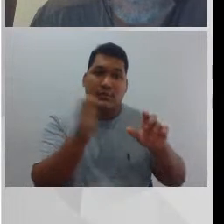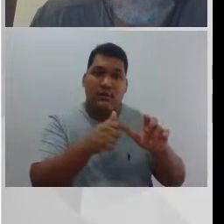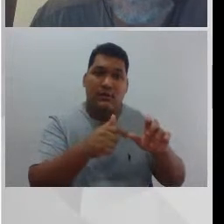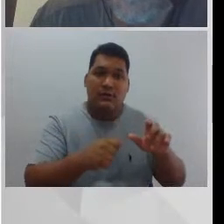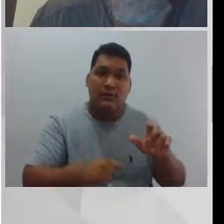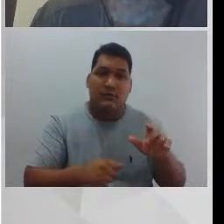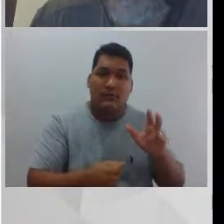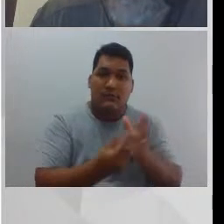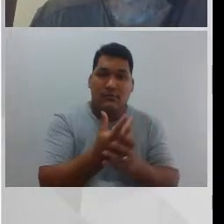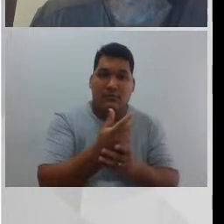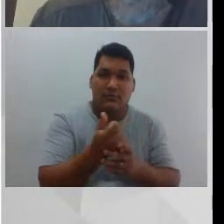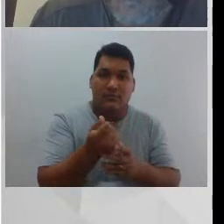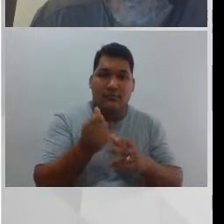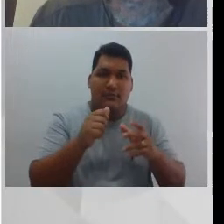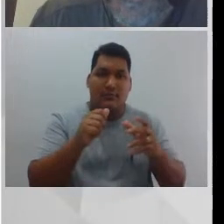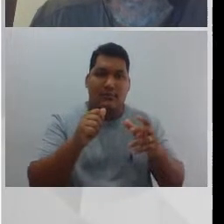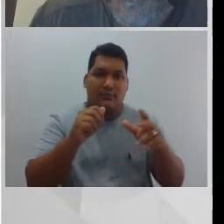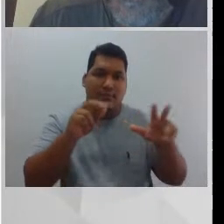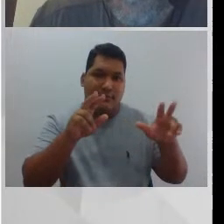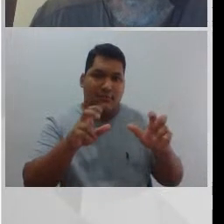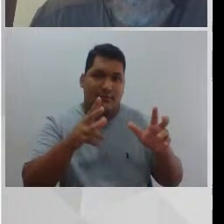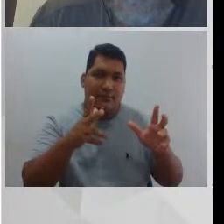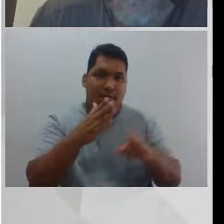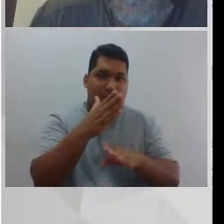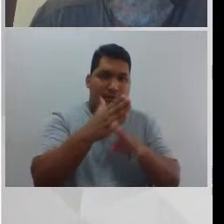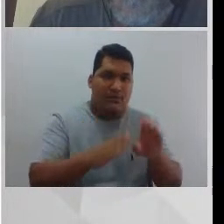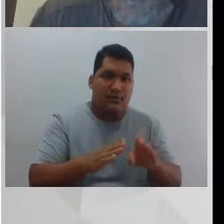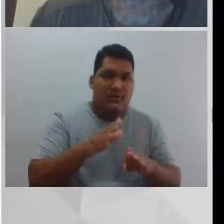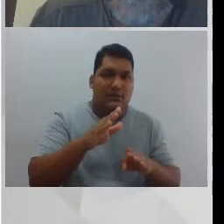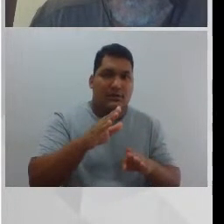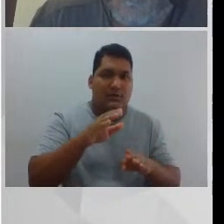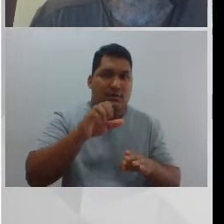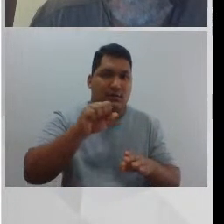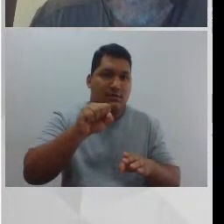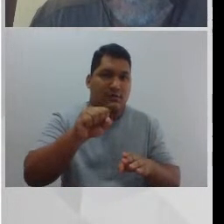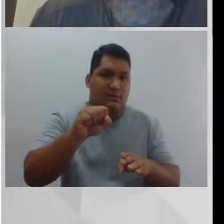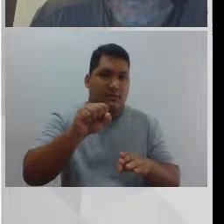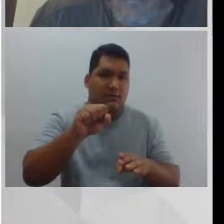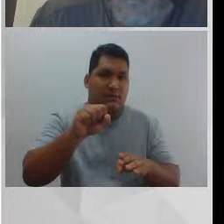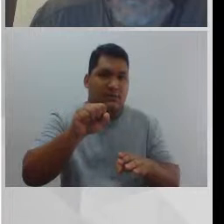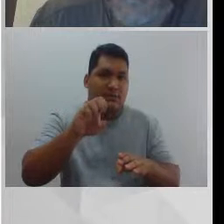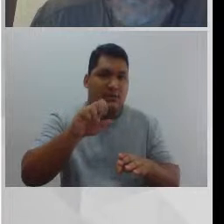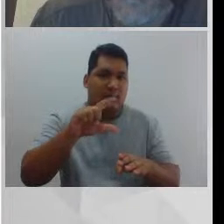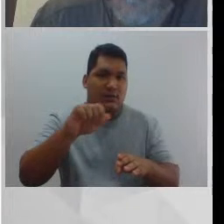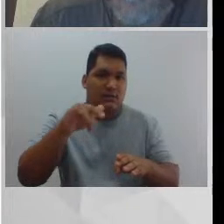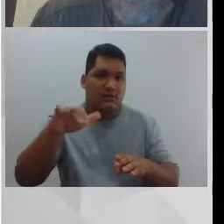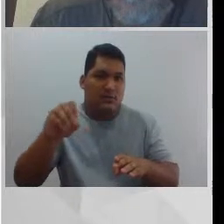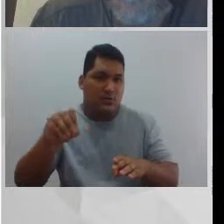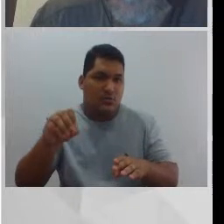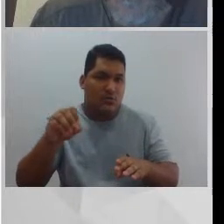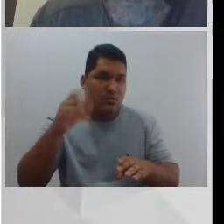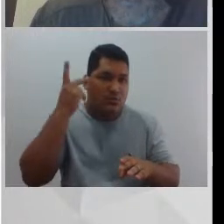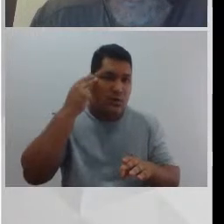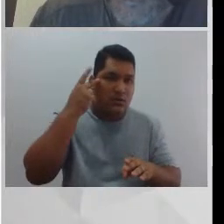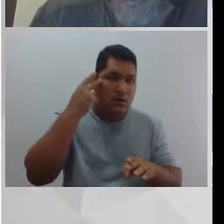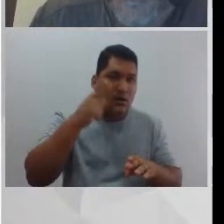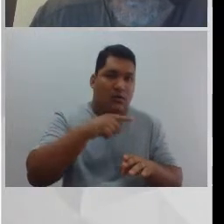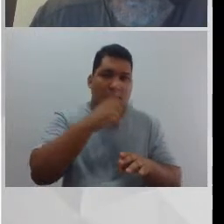seleção natural, né? Os indivíduos mais adaptados ao ambiente têm mais chance de